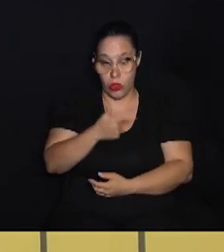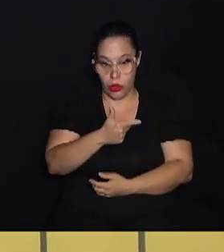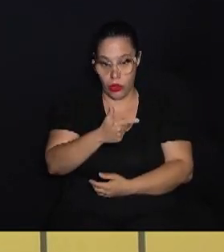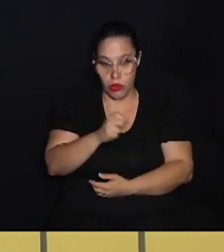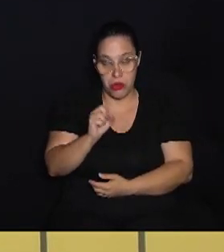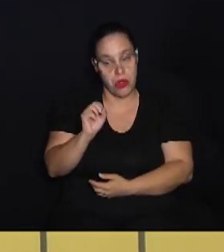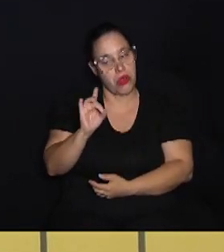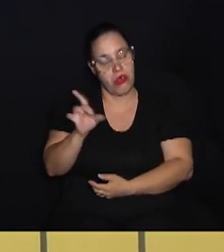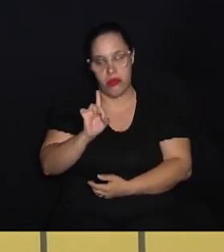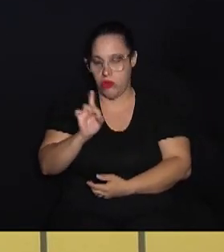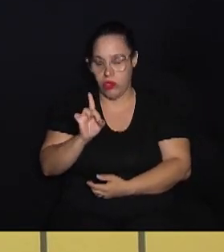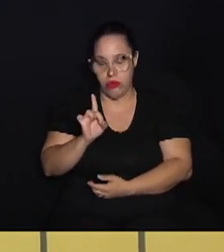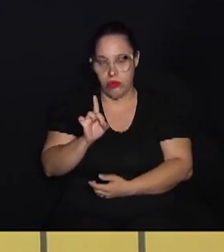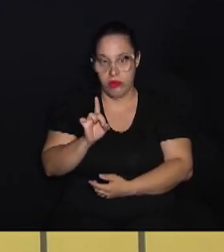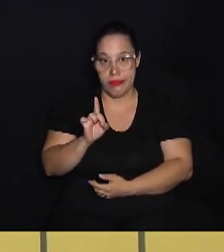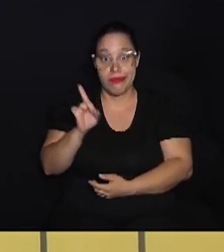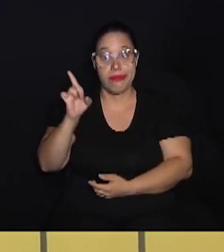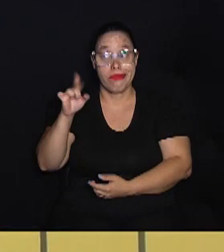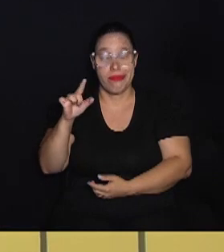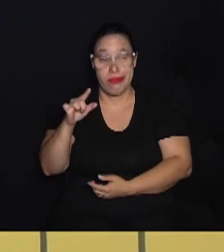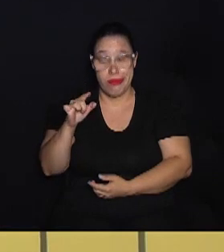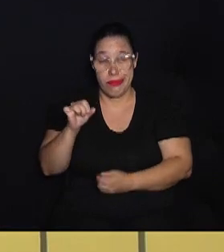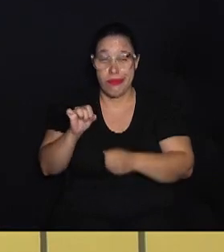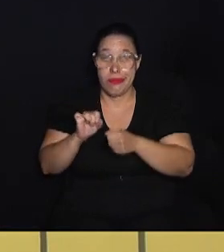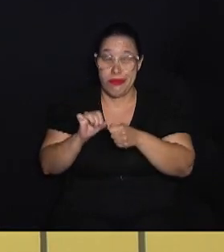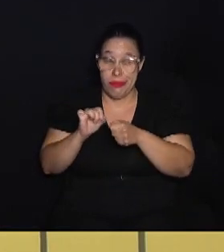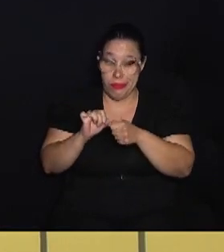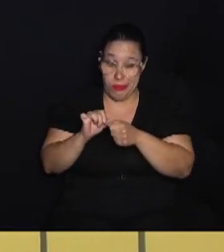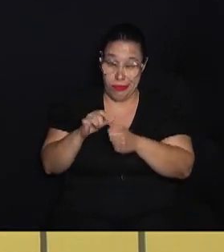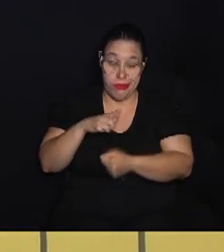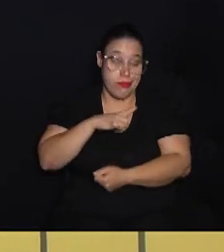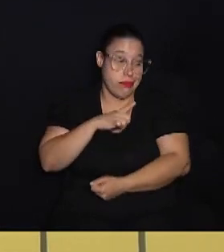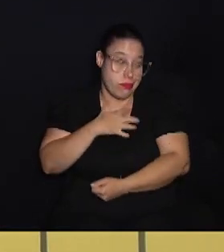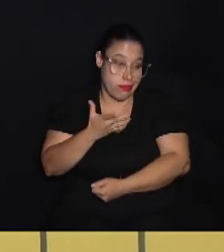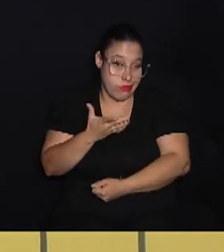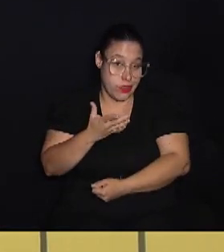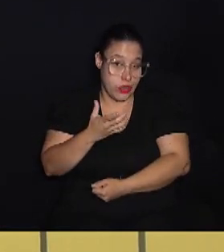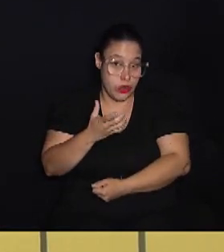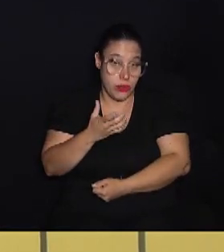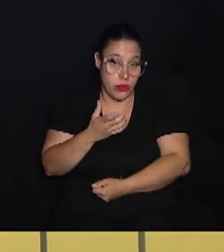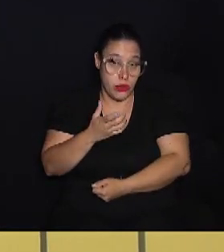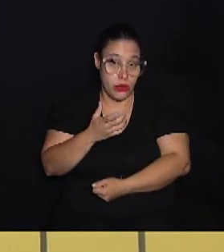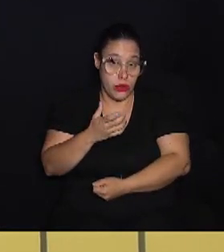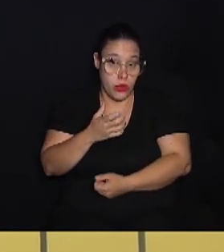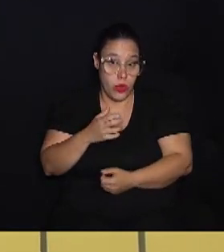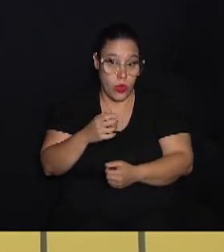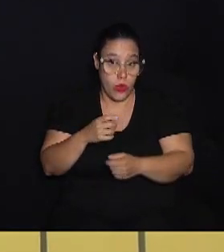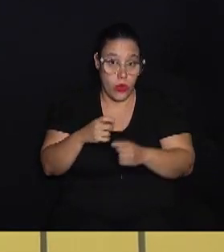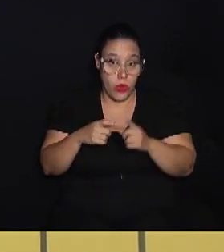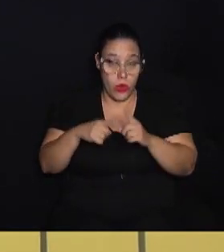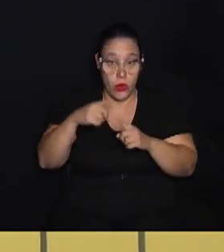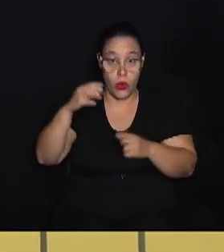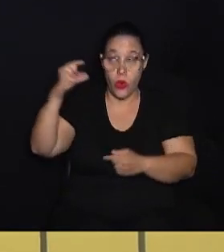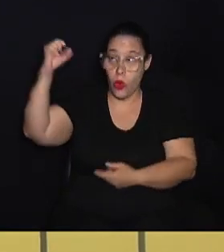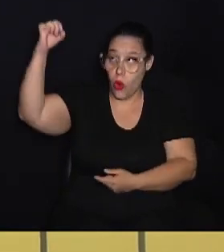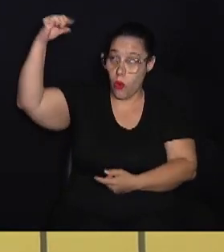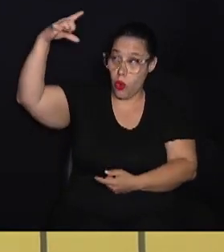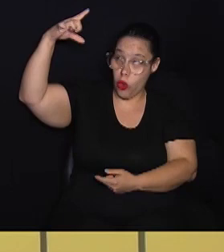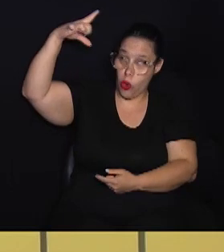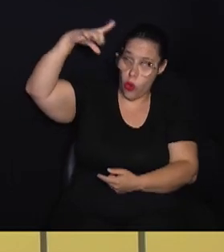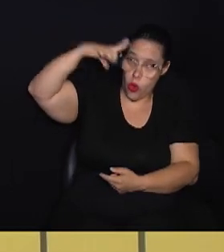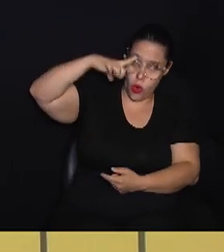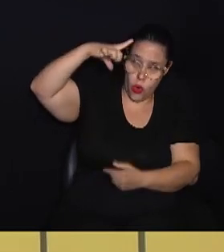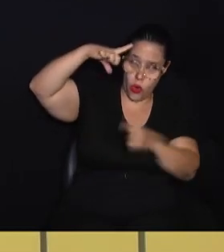né? E isso tem feito com que a quantidade de energia que chega do Sol fique presa